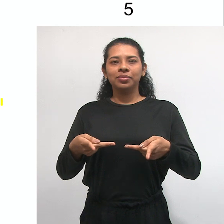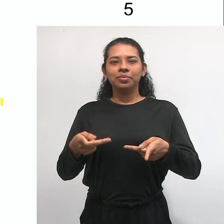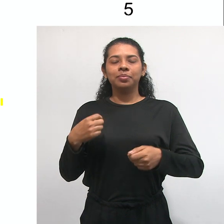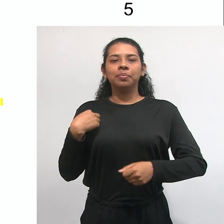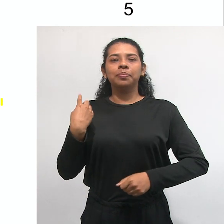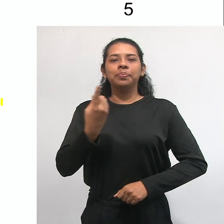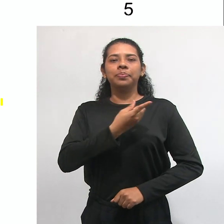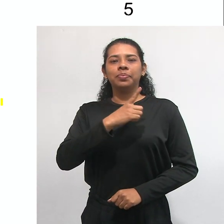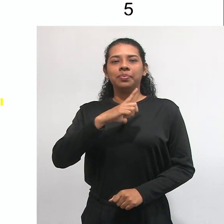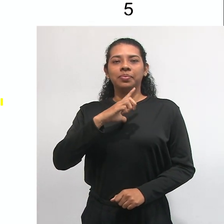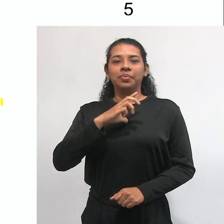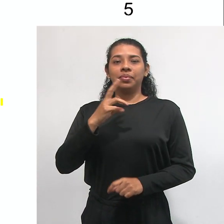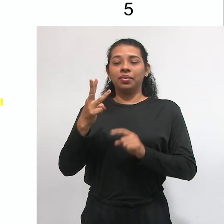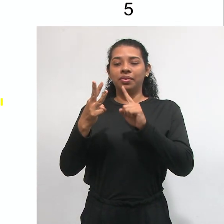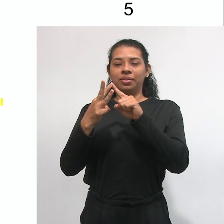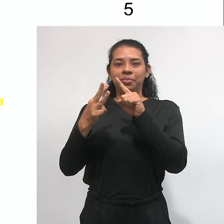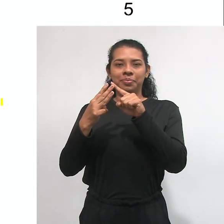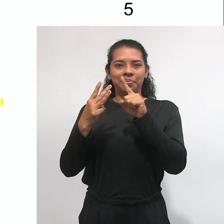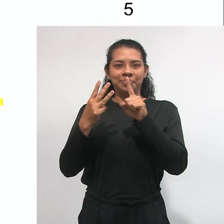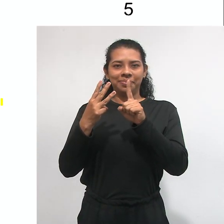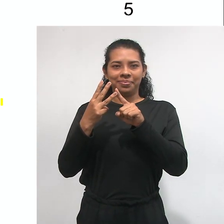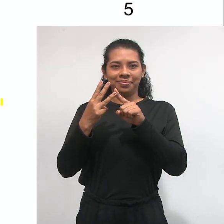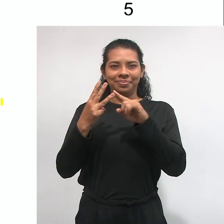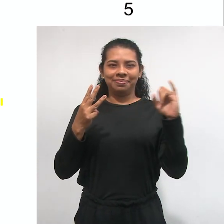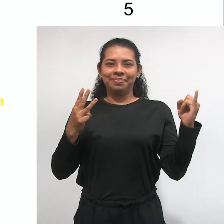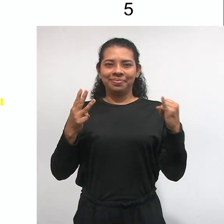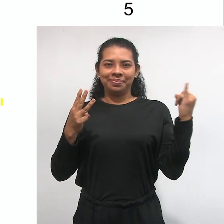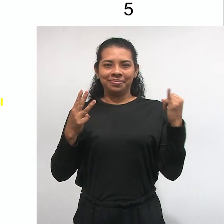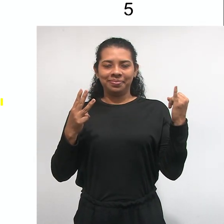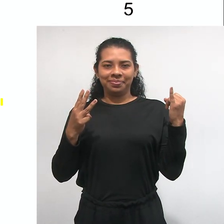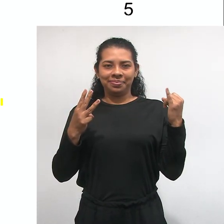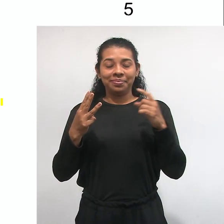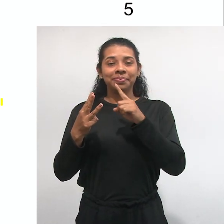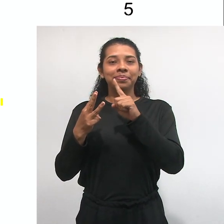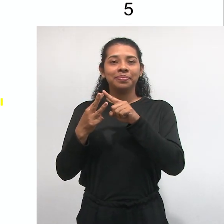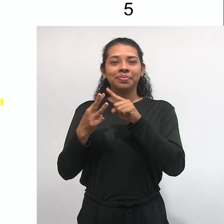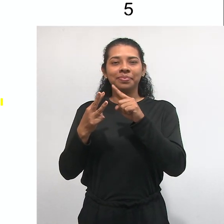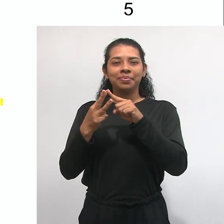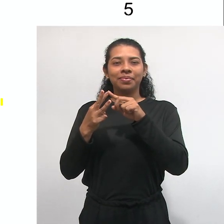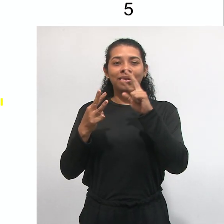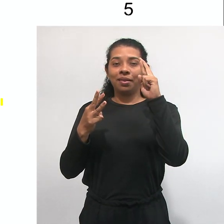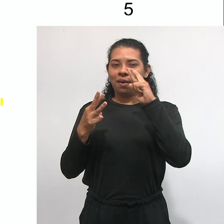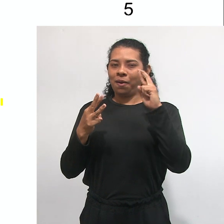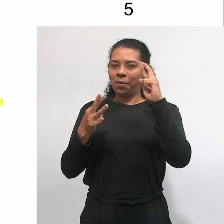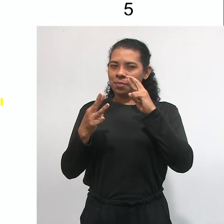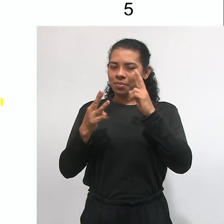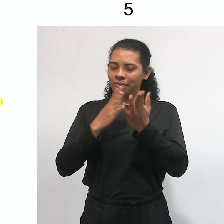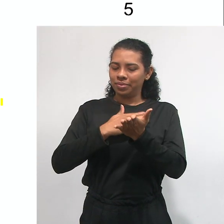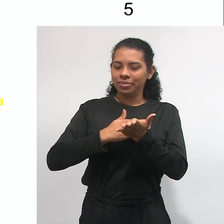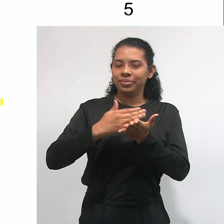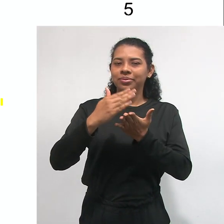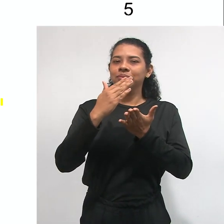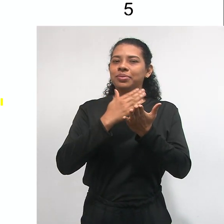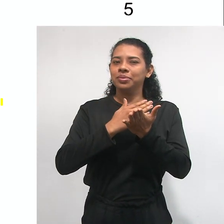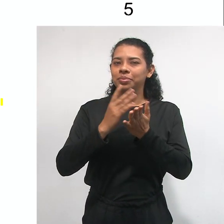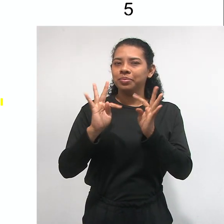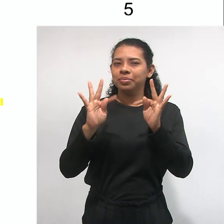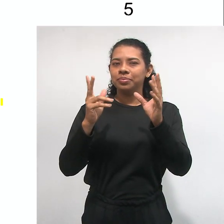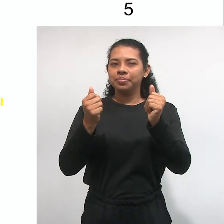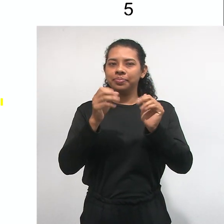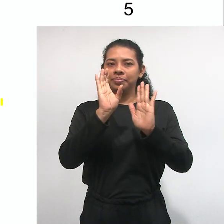passos importantes. Primeiro, nós fizemos ali uma observação inicial dos conceitos de cultura de